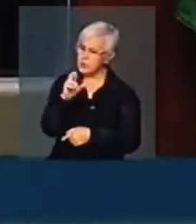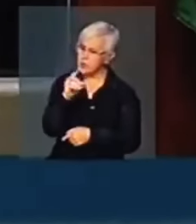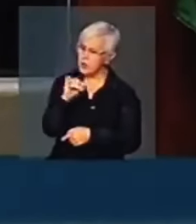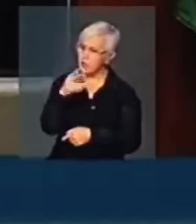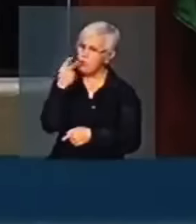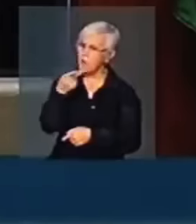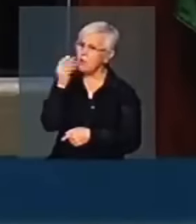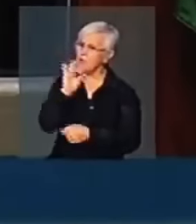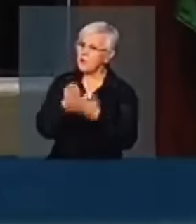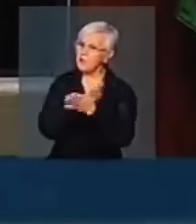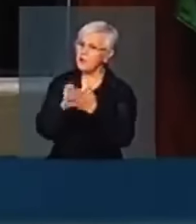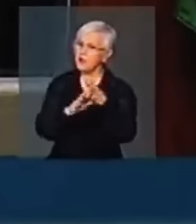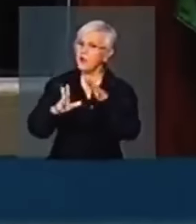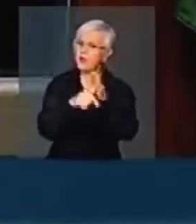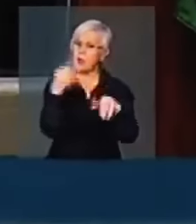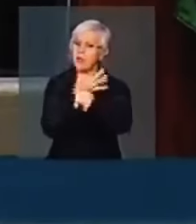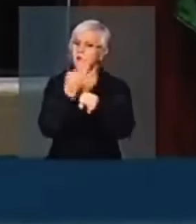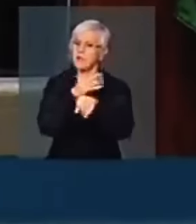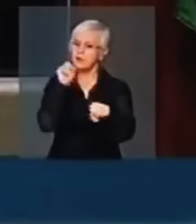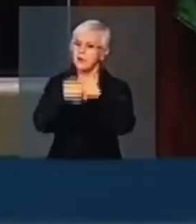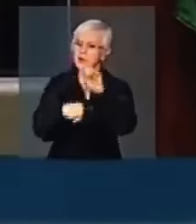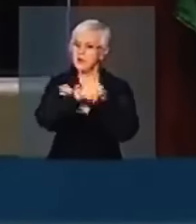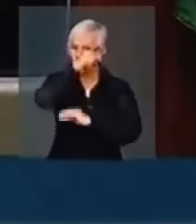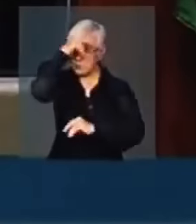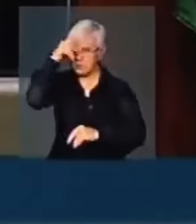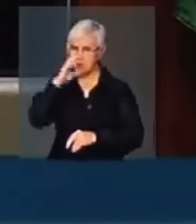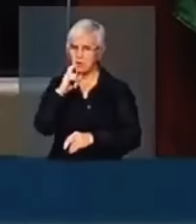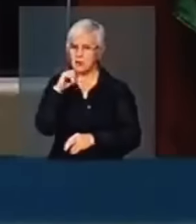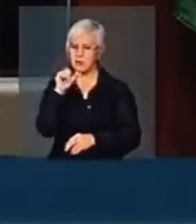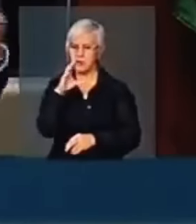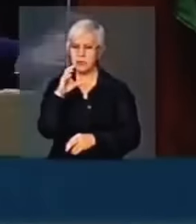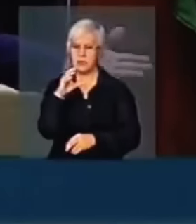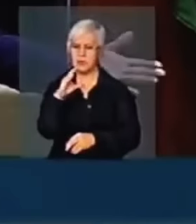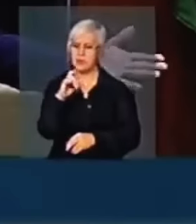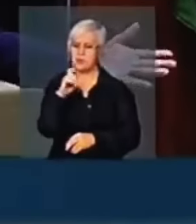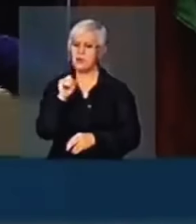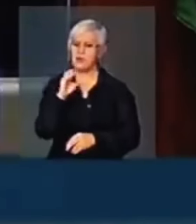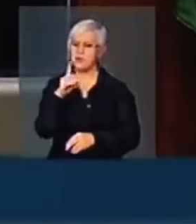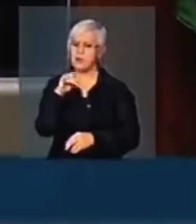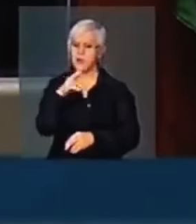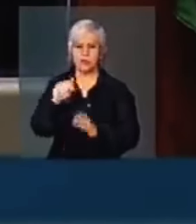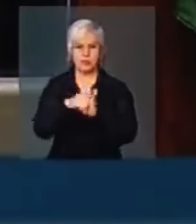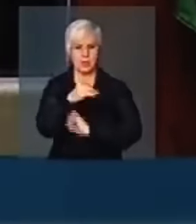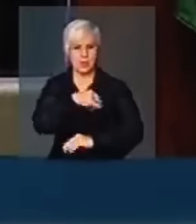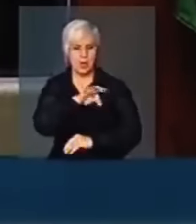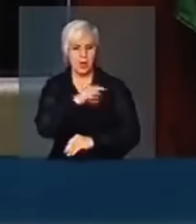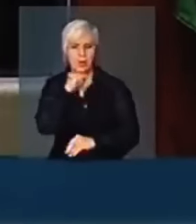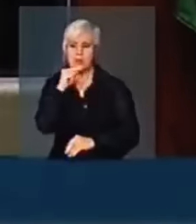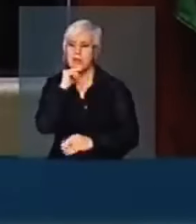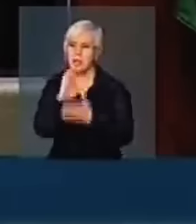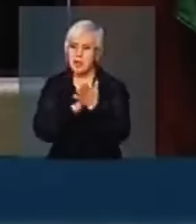sobre sequestro, tortura e execução do prefeito Celso Daniel do PT? Nunca ninguém falou nada sobre isso aqui.